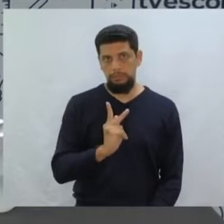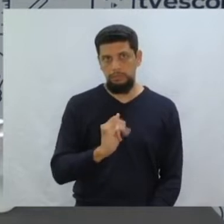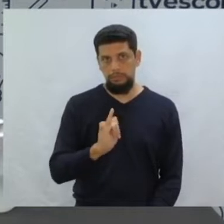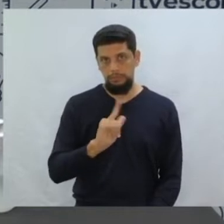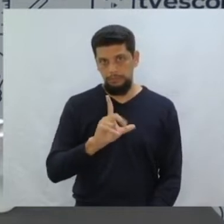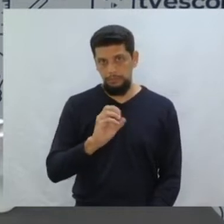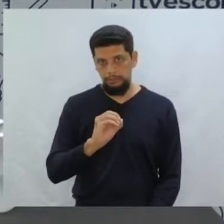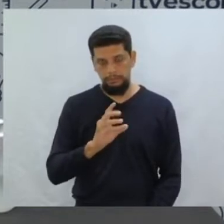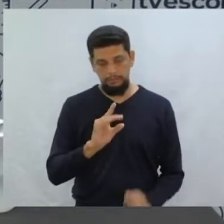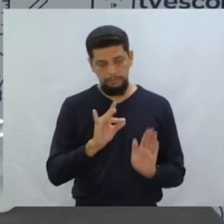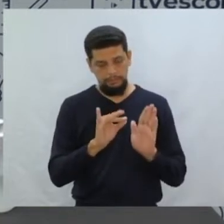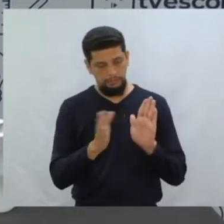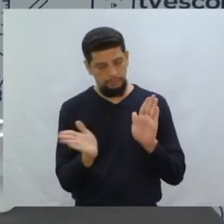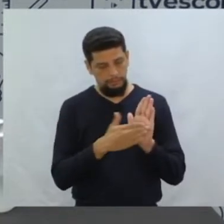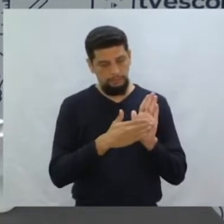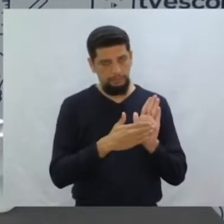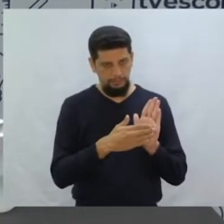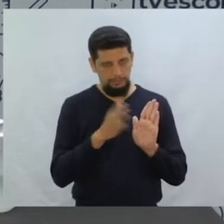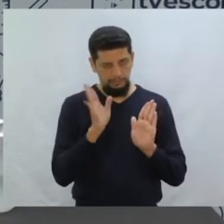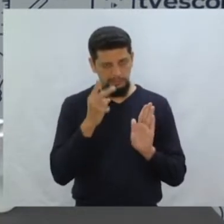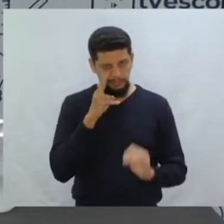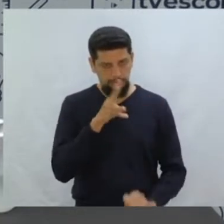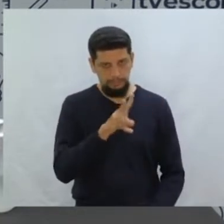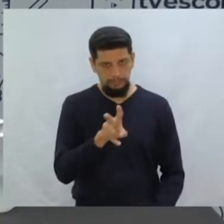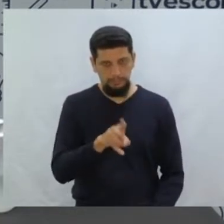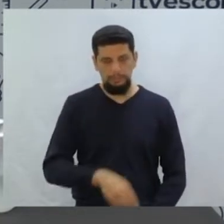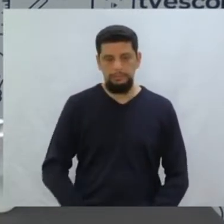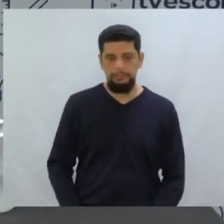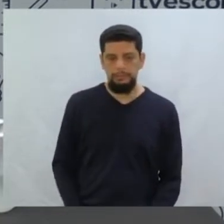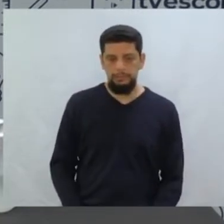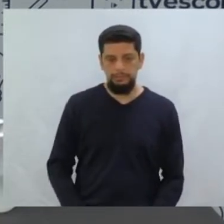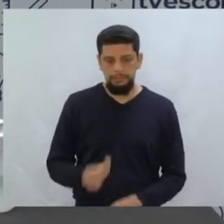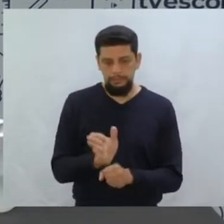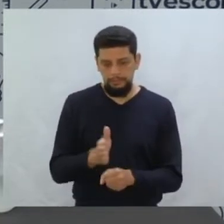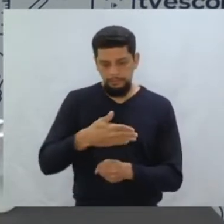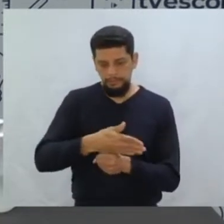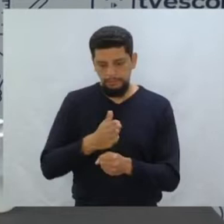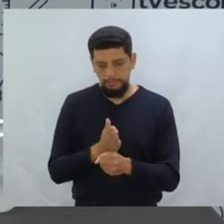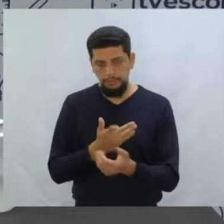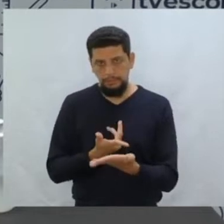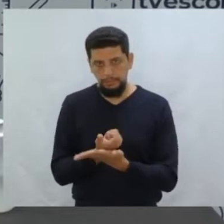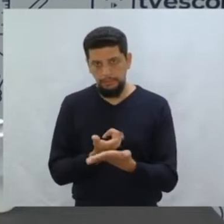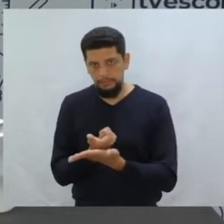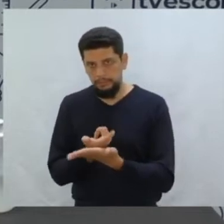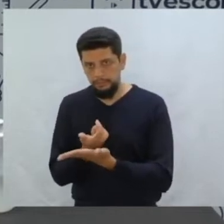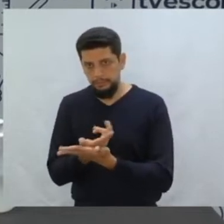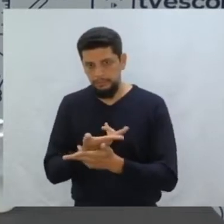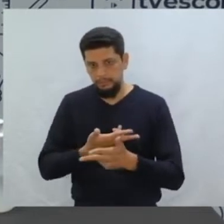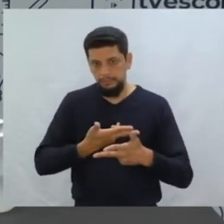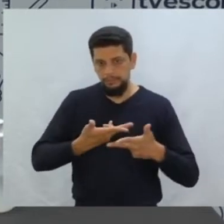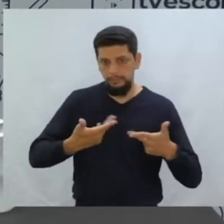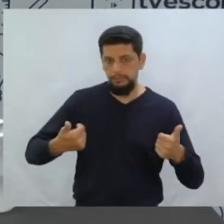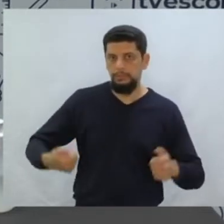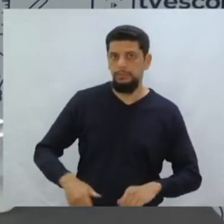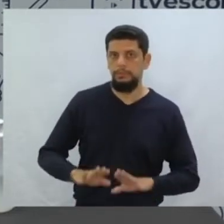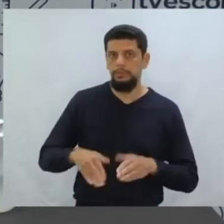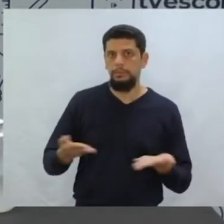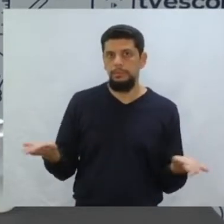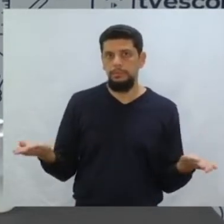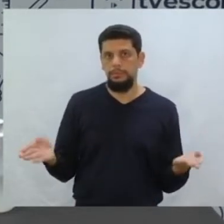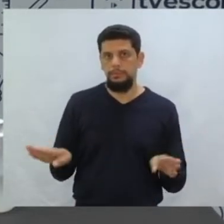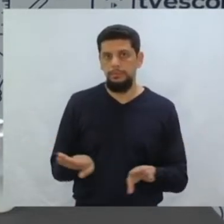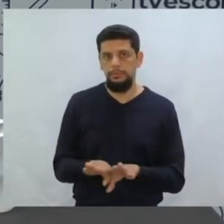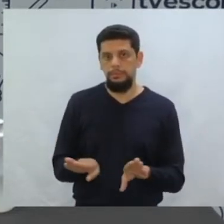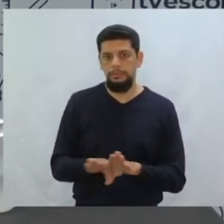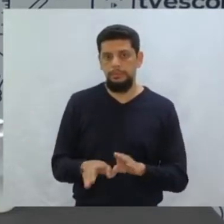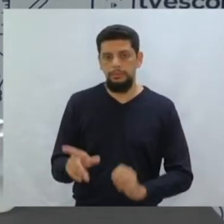daí lá na etiqueta. Então, a batata, as frutinhas, as verduras que nós compramos, também por